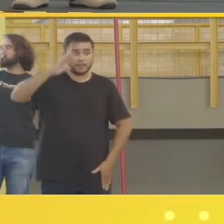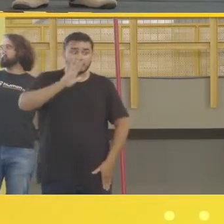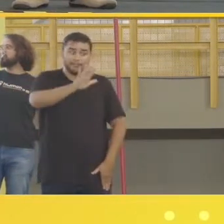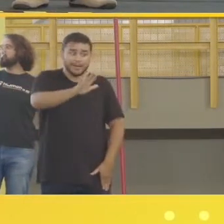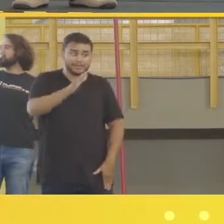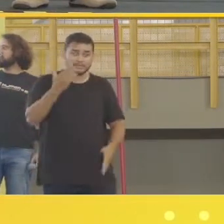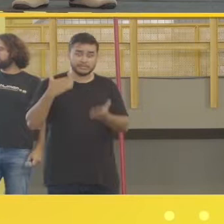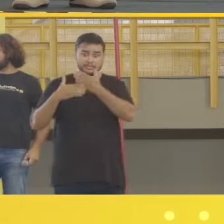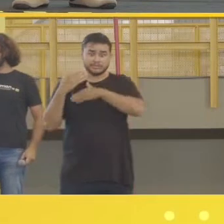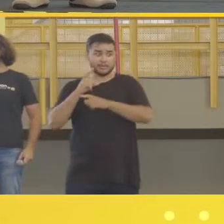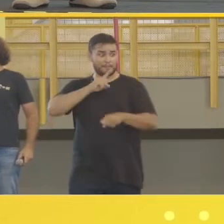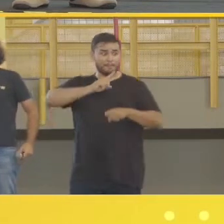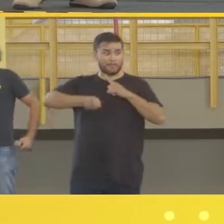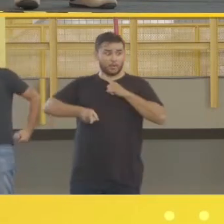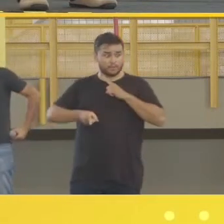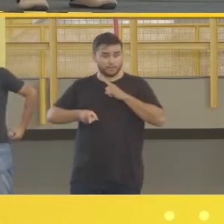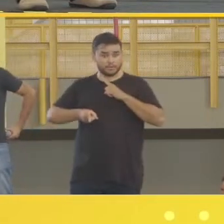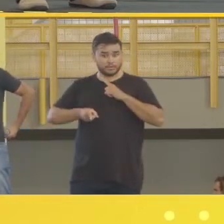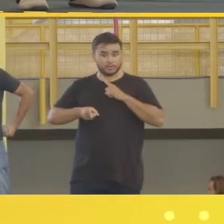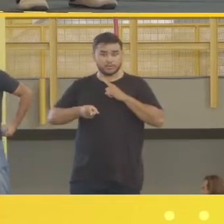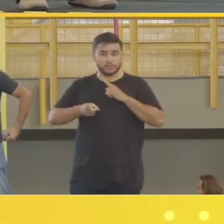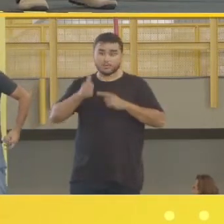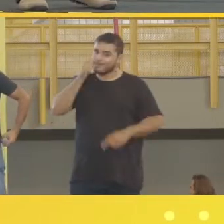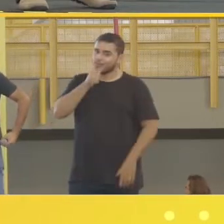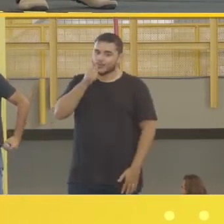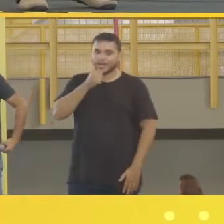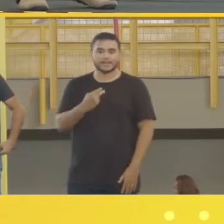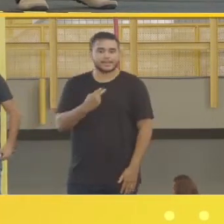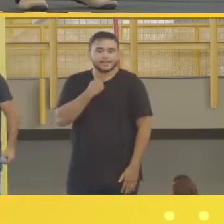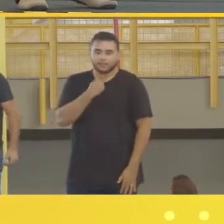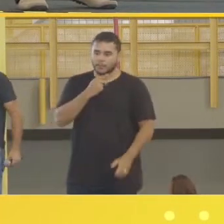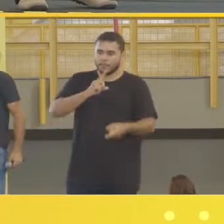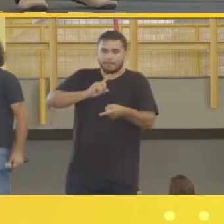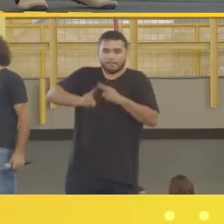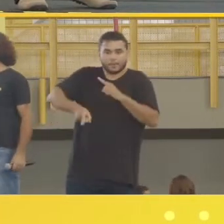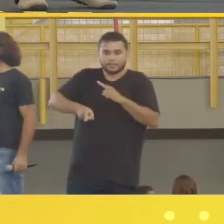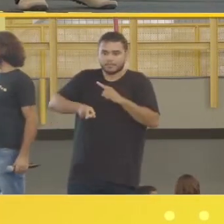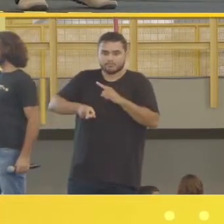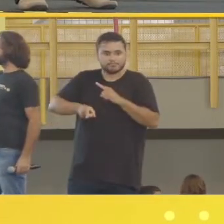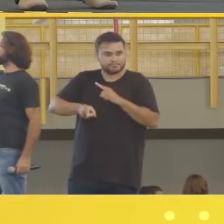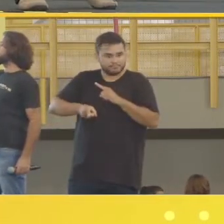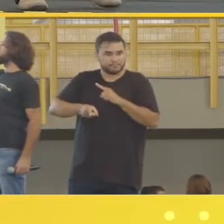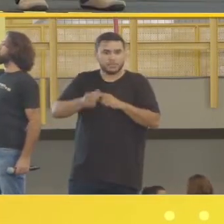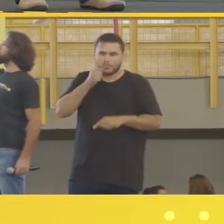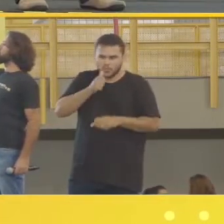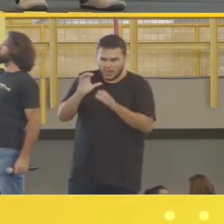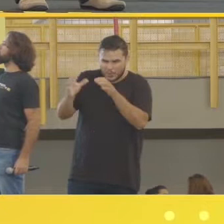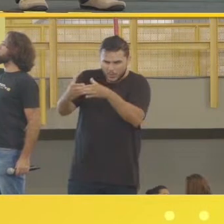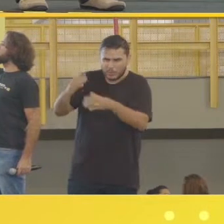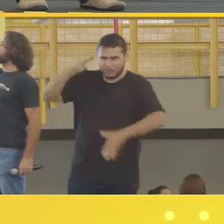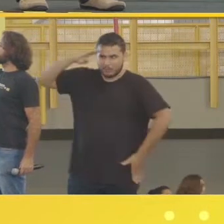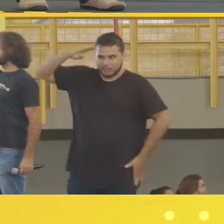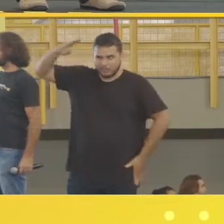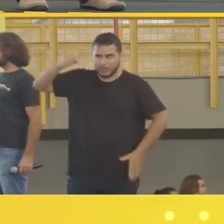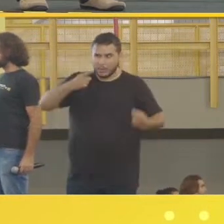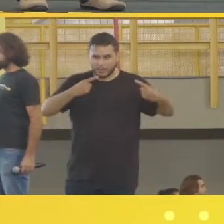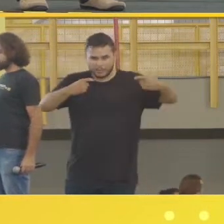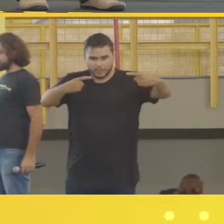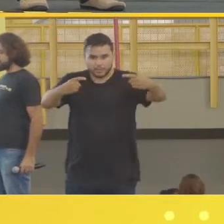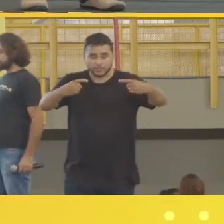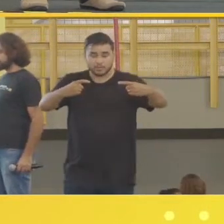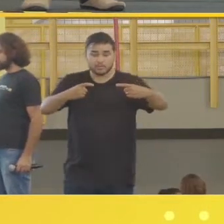proibido. Se é proibido que as mulheres participem, quem é o grupo que